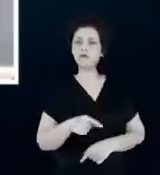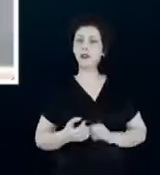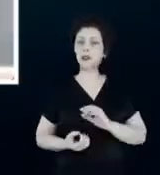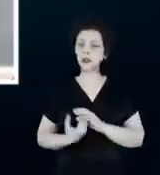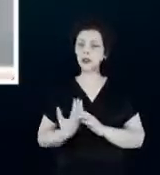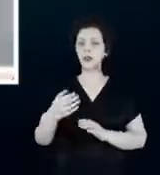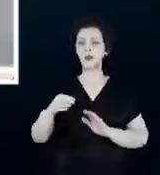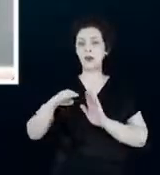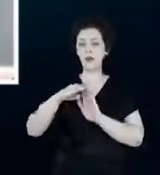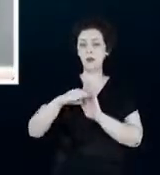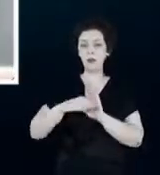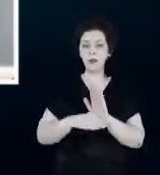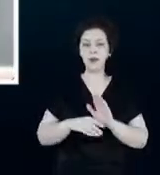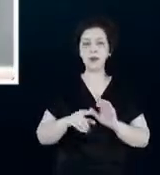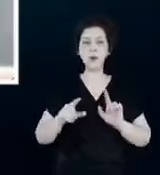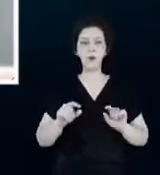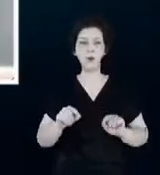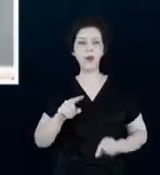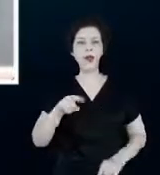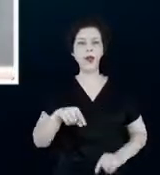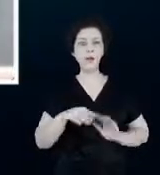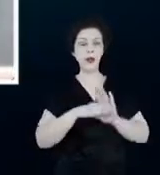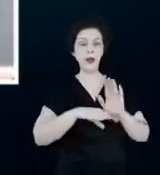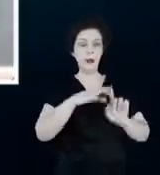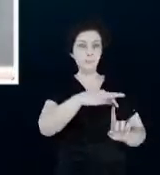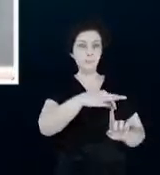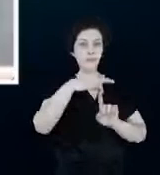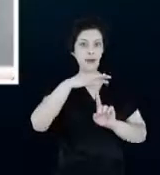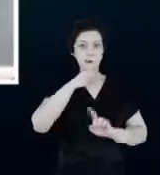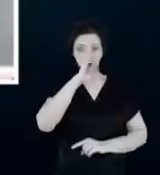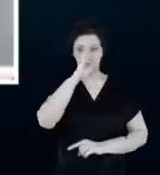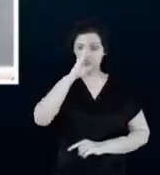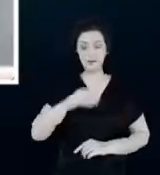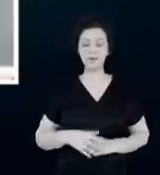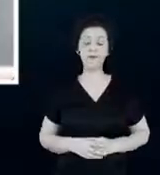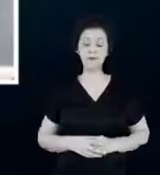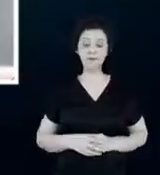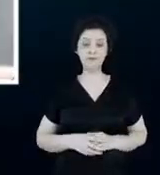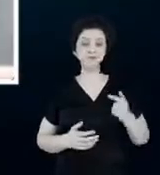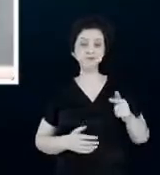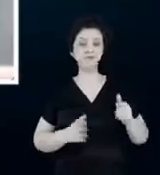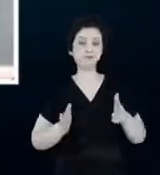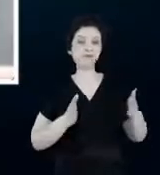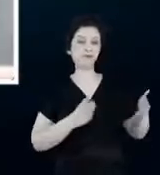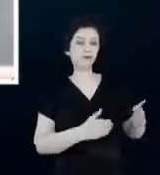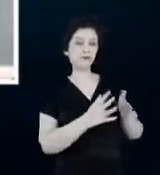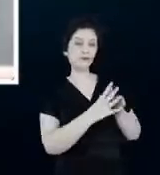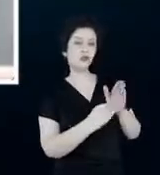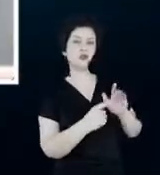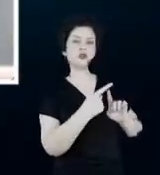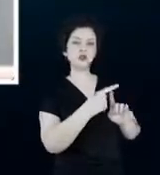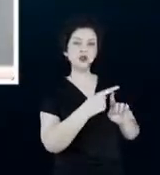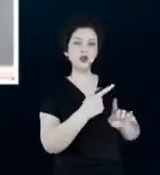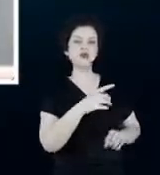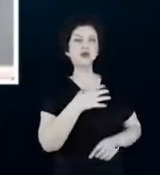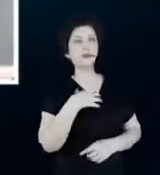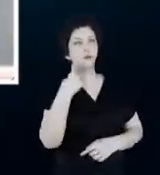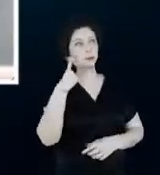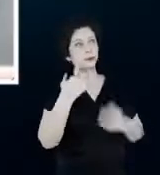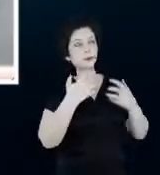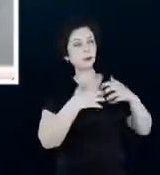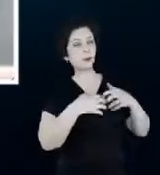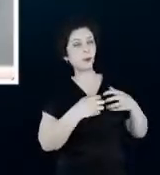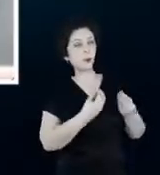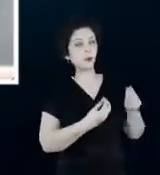os programas, o que eles chamam de programas prioritários, como uma outra modalidade, né, para se pensar